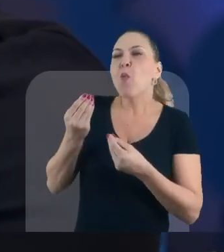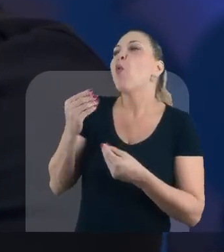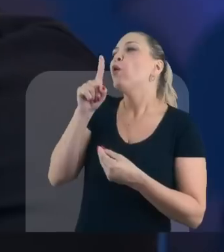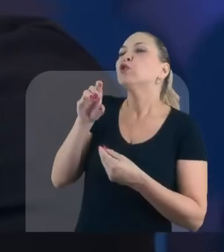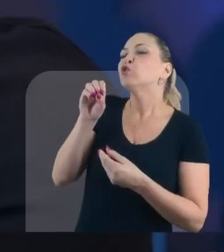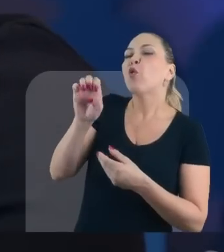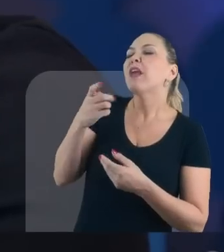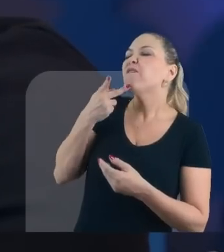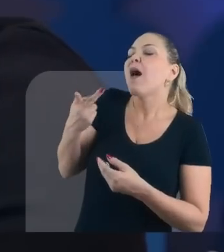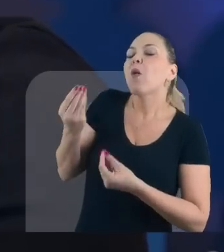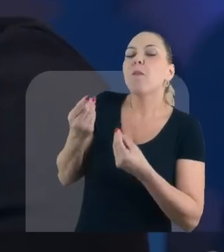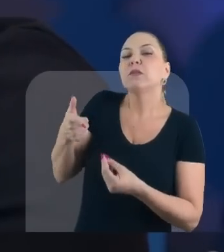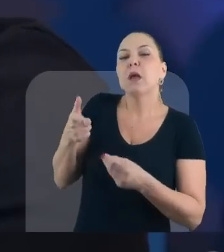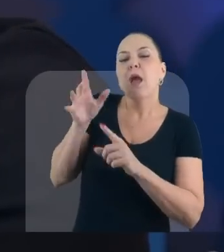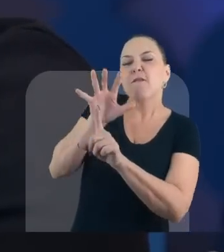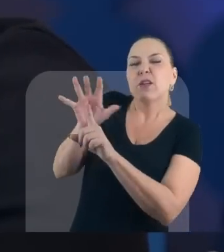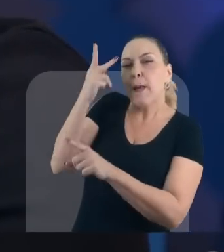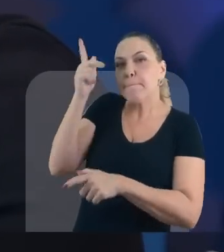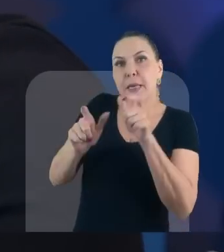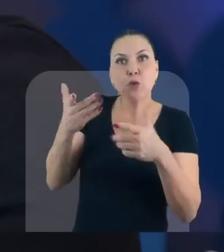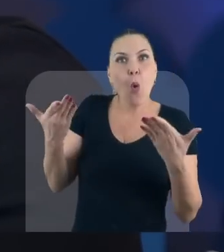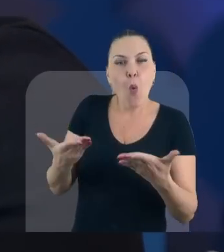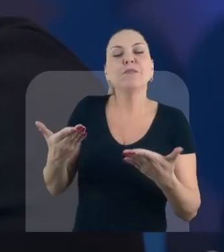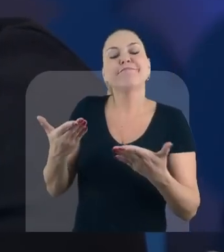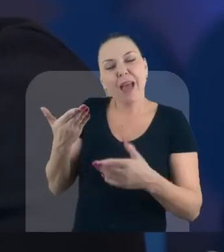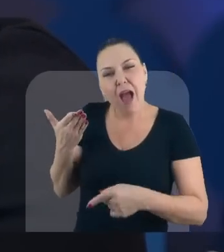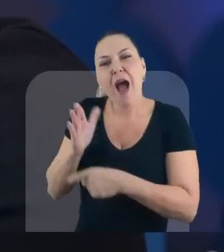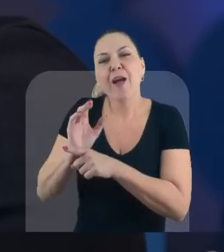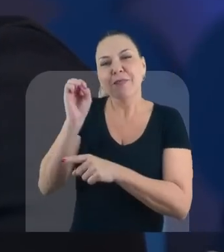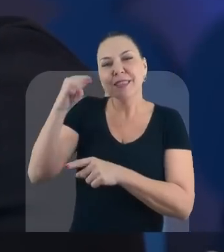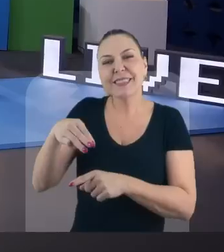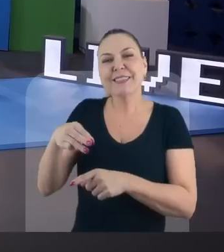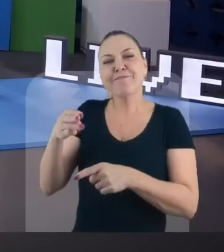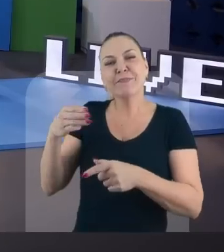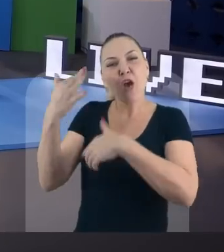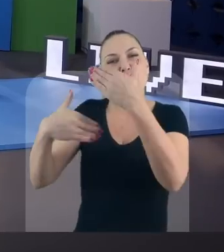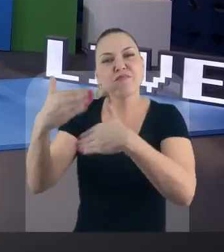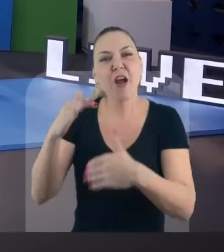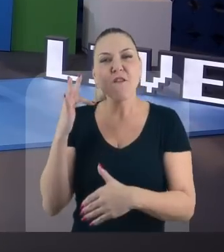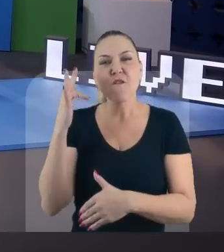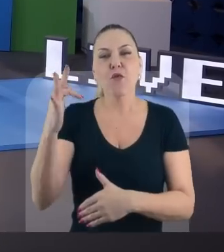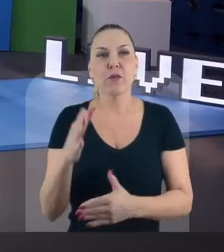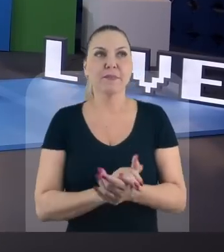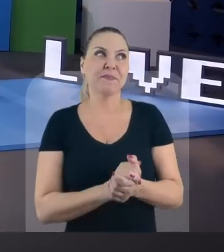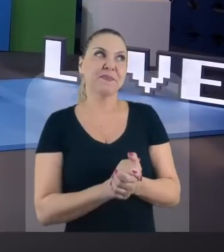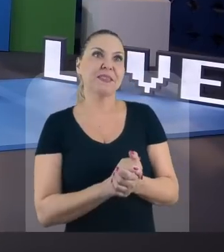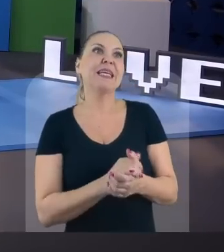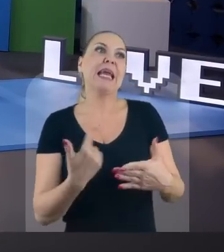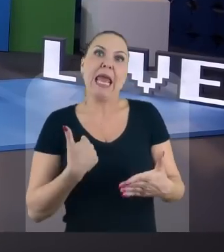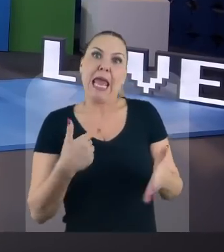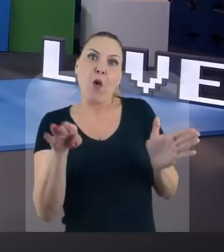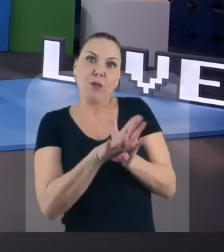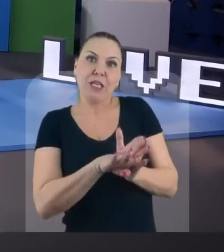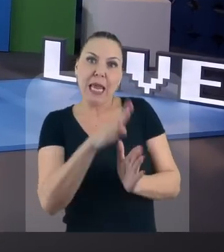política, como você influencia hoje as pessoas, acho que ia contribuir bastante para as futuras gerações aí. Eu cheguei